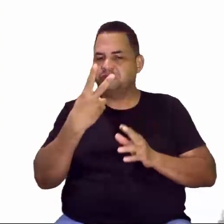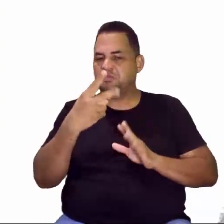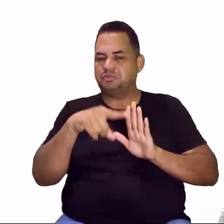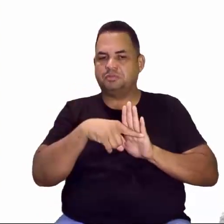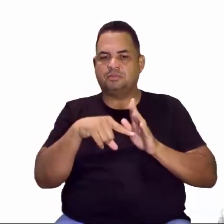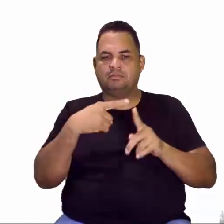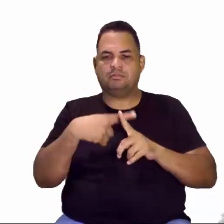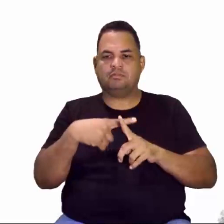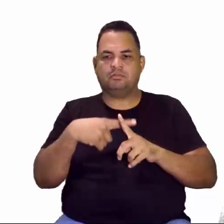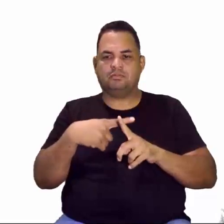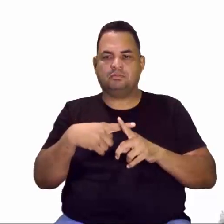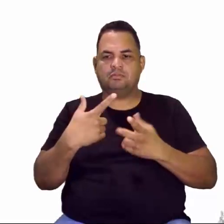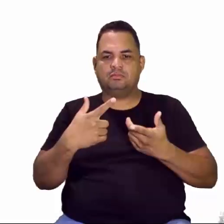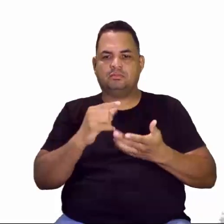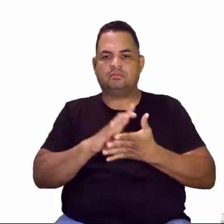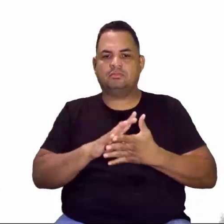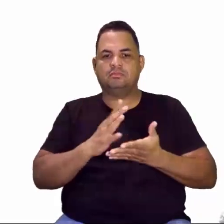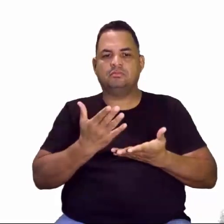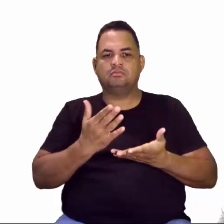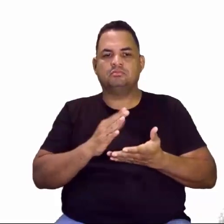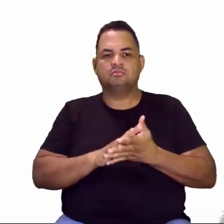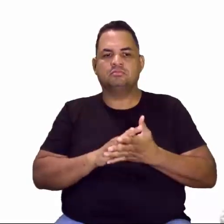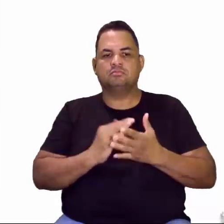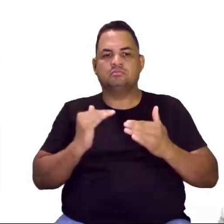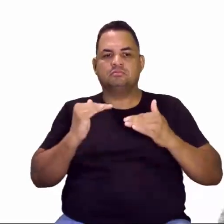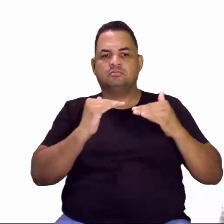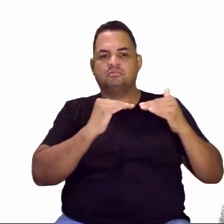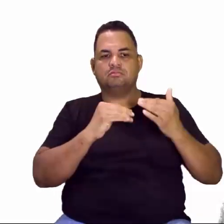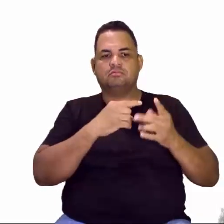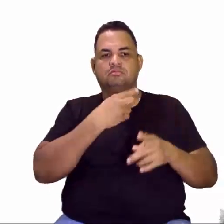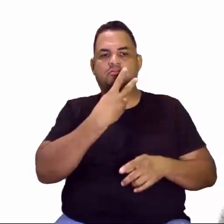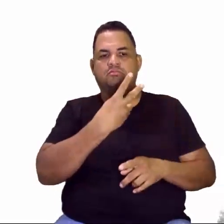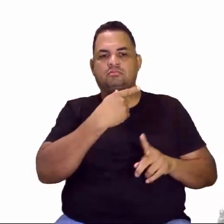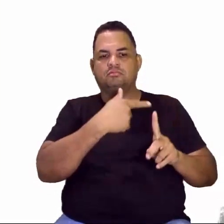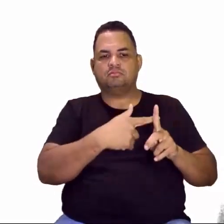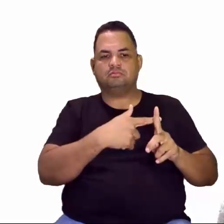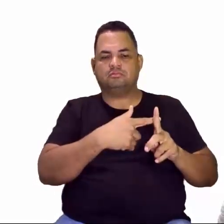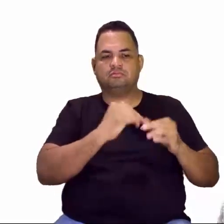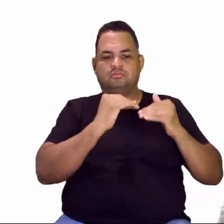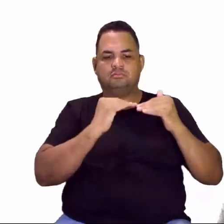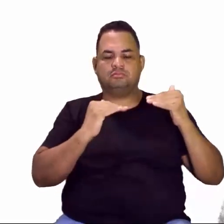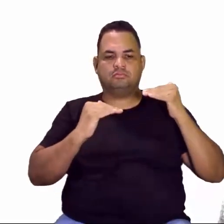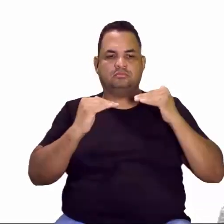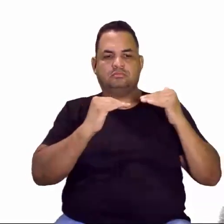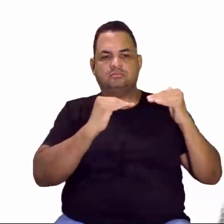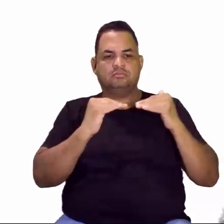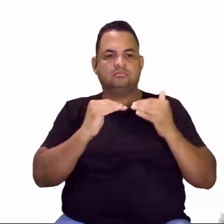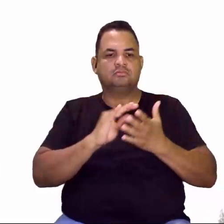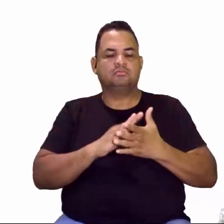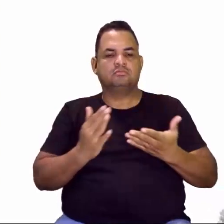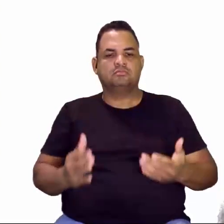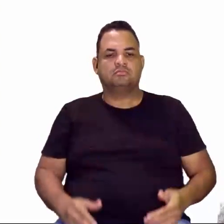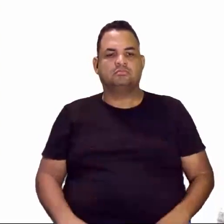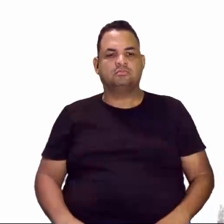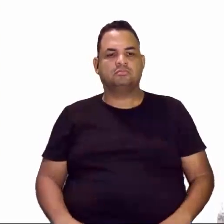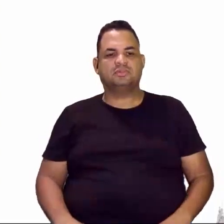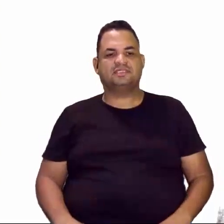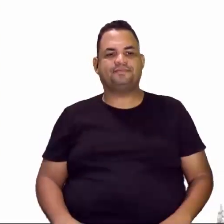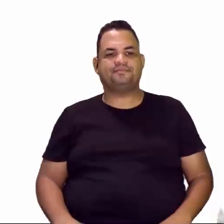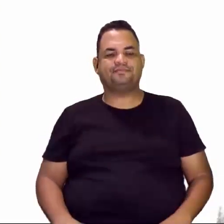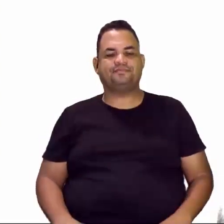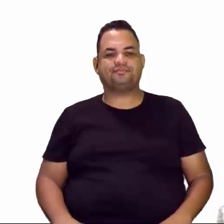2-. Por quê? Porque ela vai estar sendo neutralizada pela carga 2+ do cátion que for estar junto com